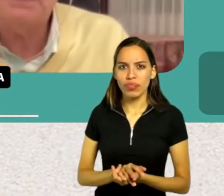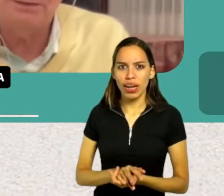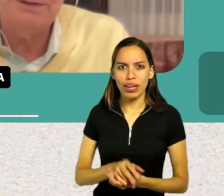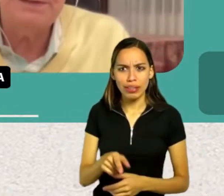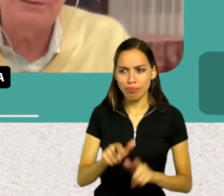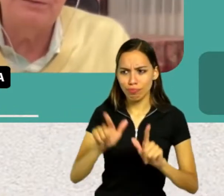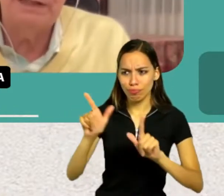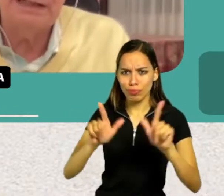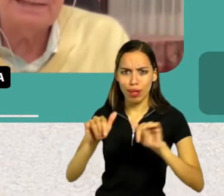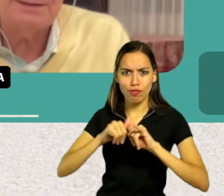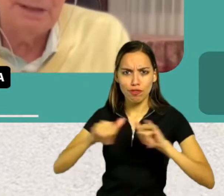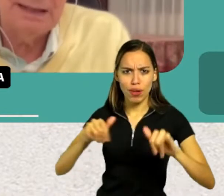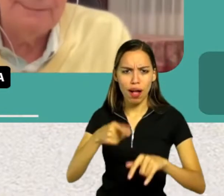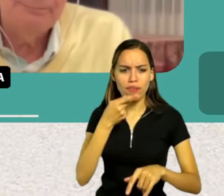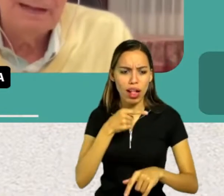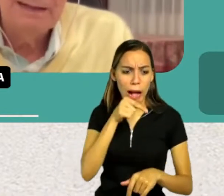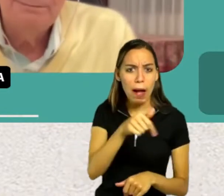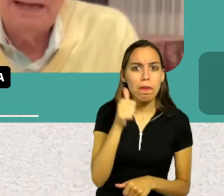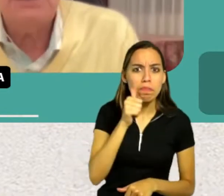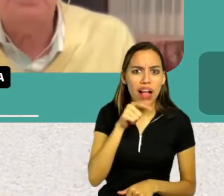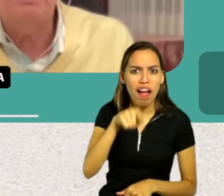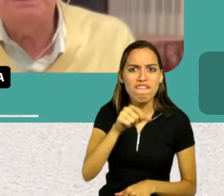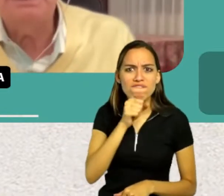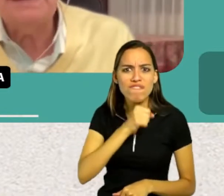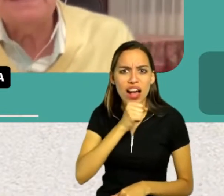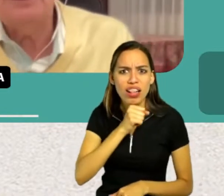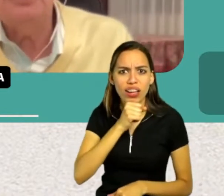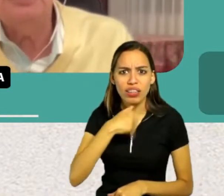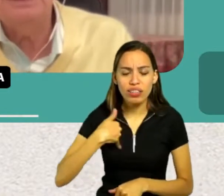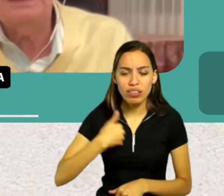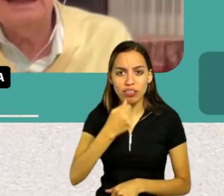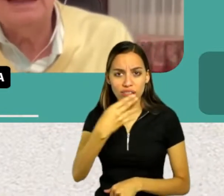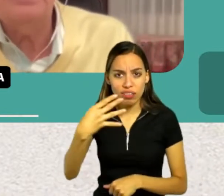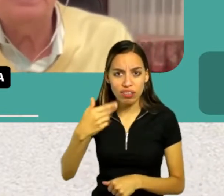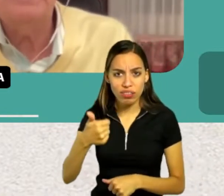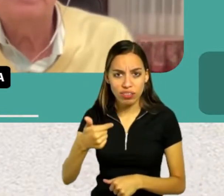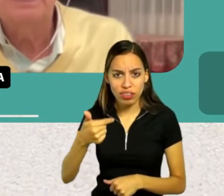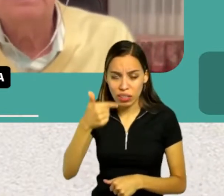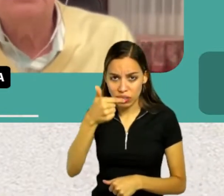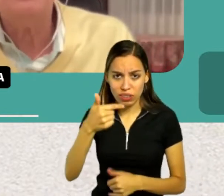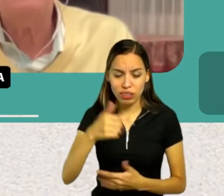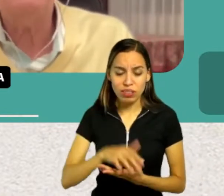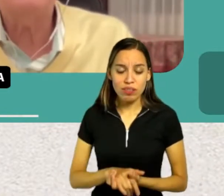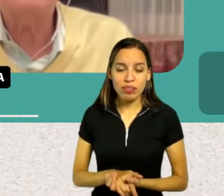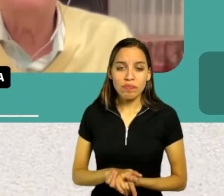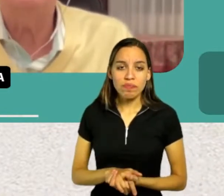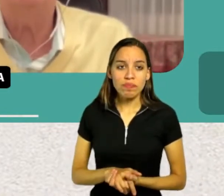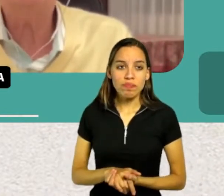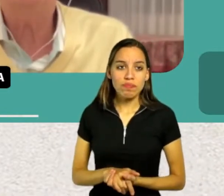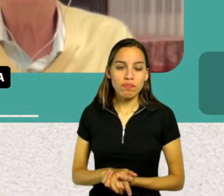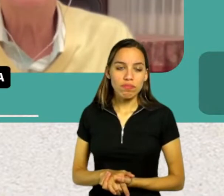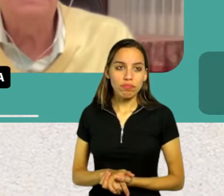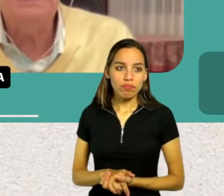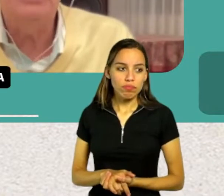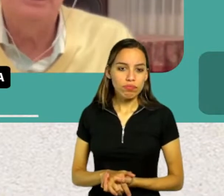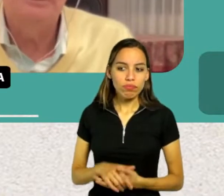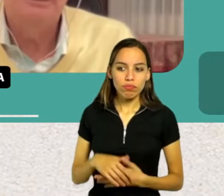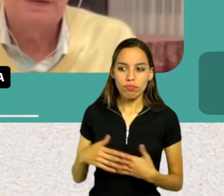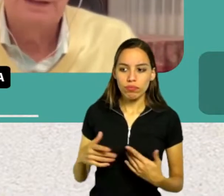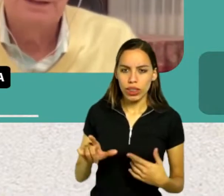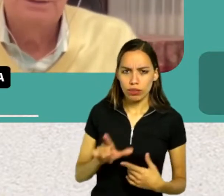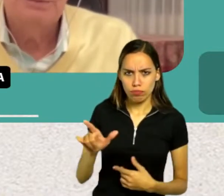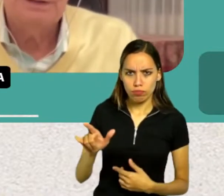envelhece, especialmente se não envelhece bem, mais problemas de saúde, é claro. Né? E os problemas de saúde vão se